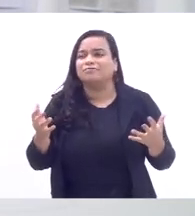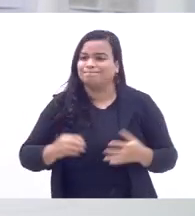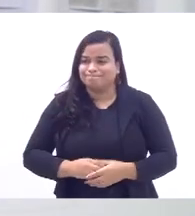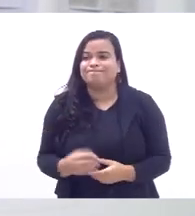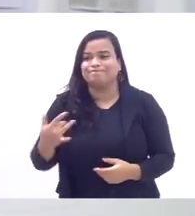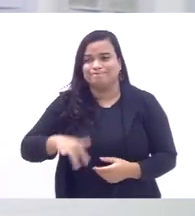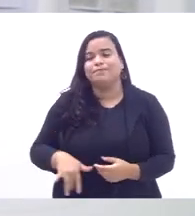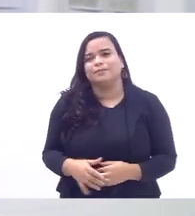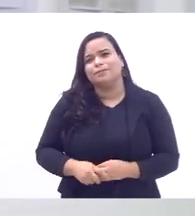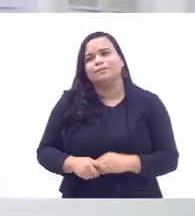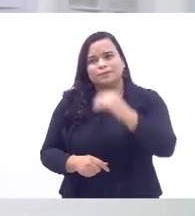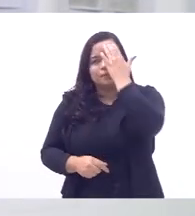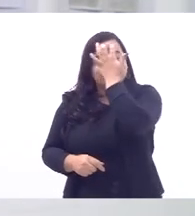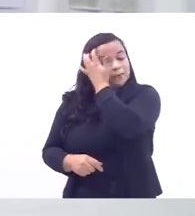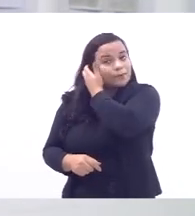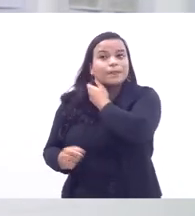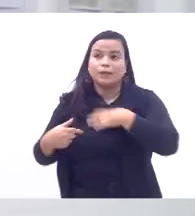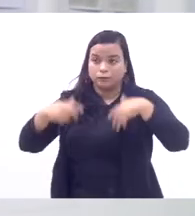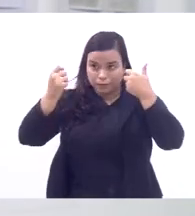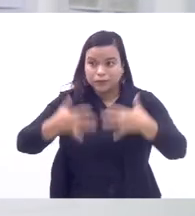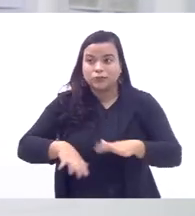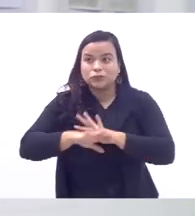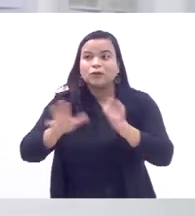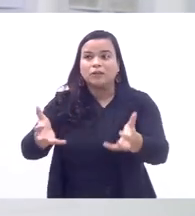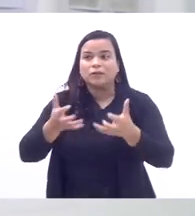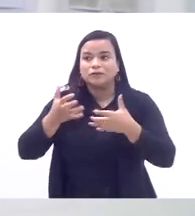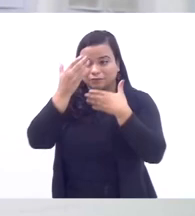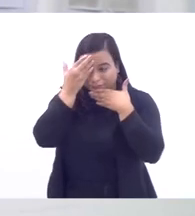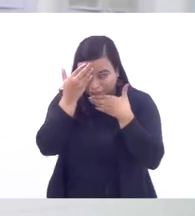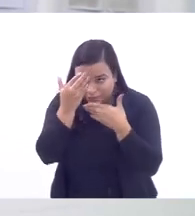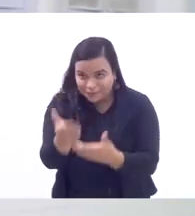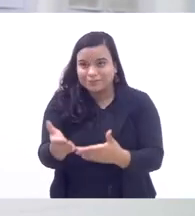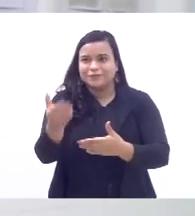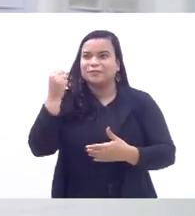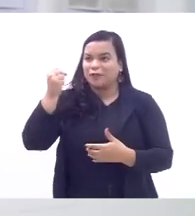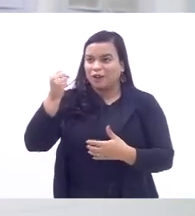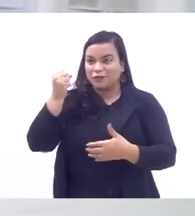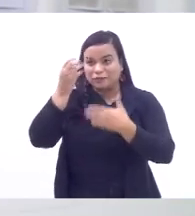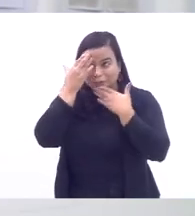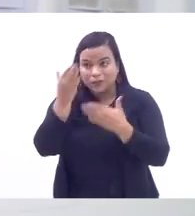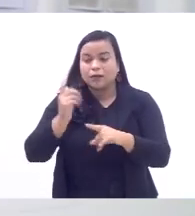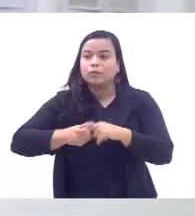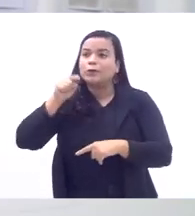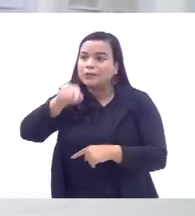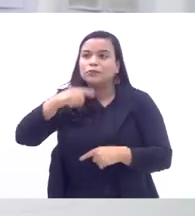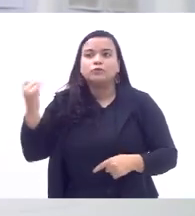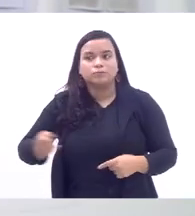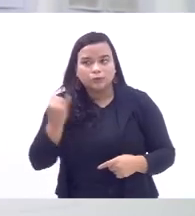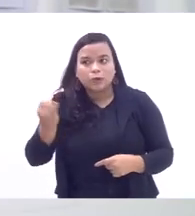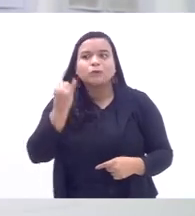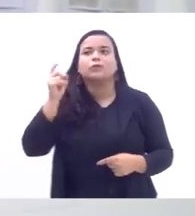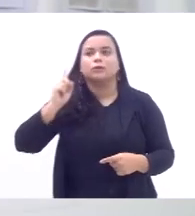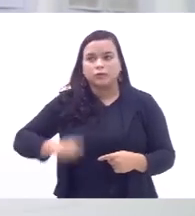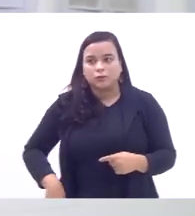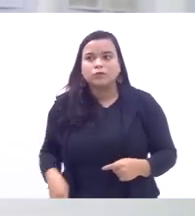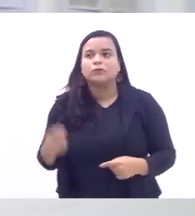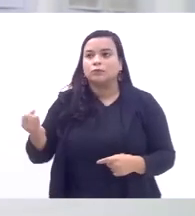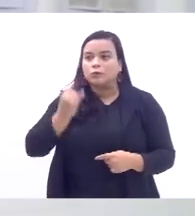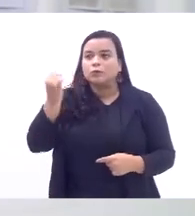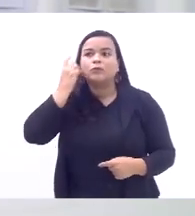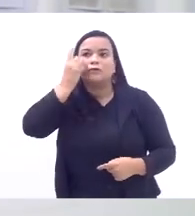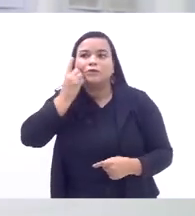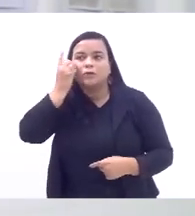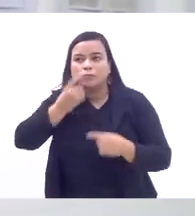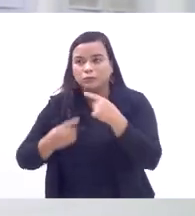O que eu tenho para dizer para vocês é agradecer. Muito obrigado, porque isso aqui é importante. É importante para o